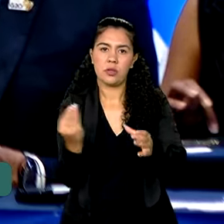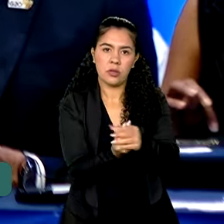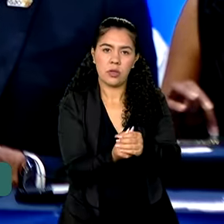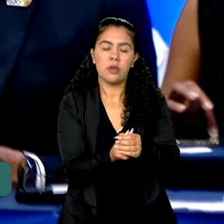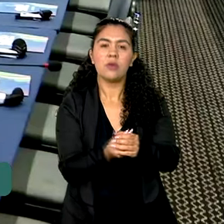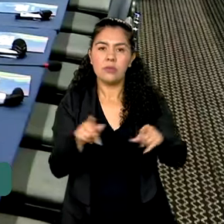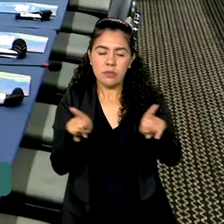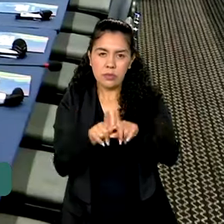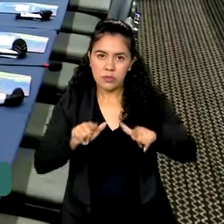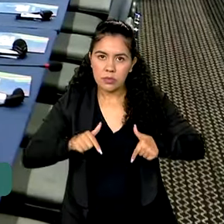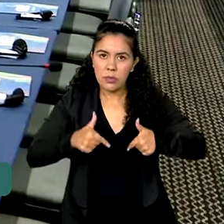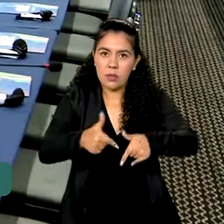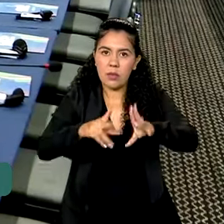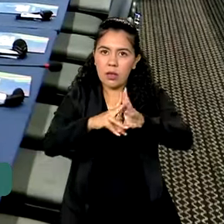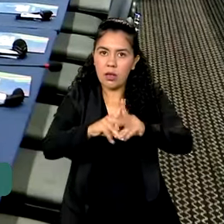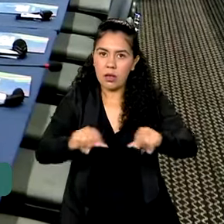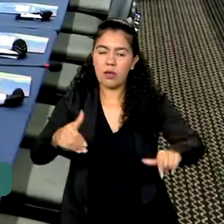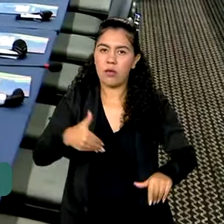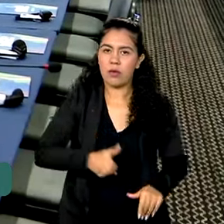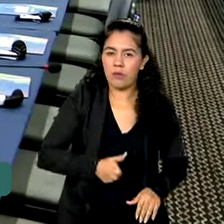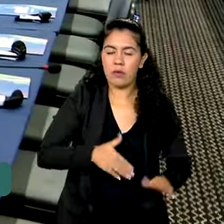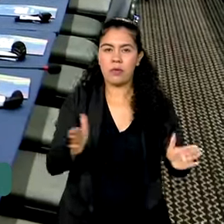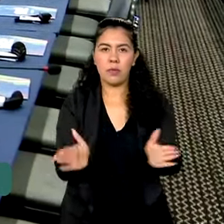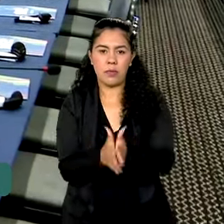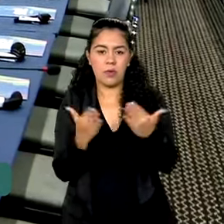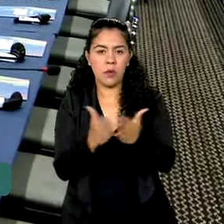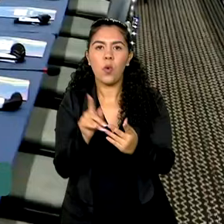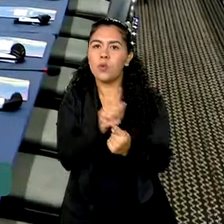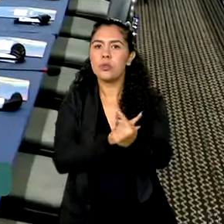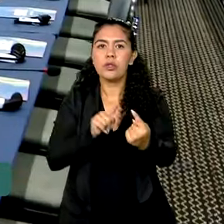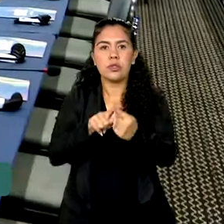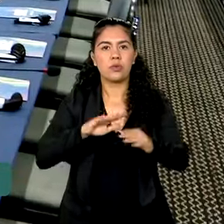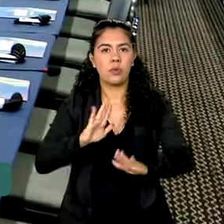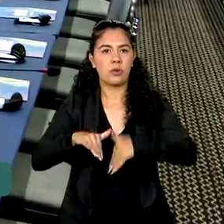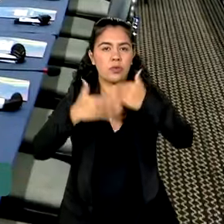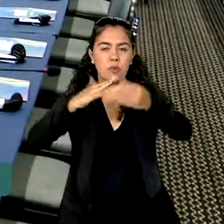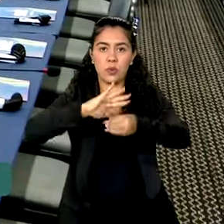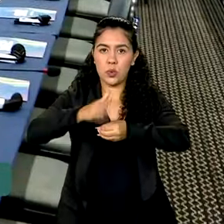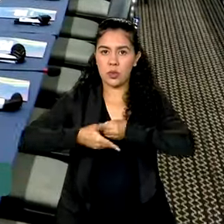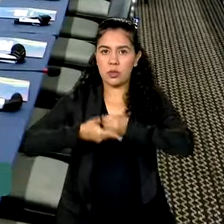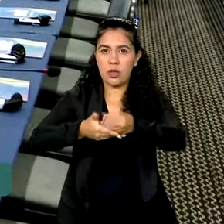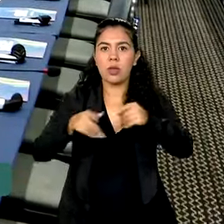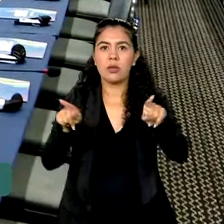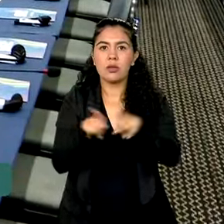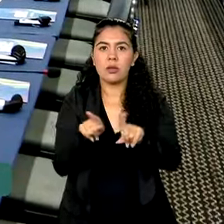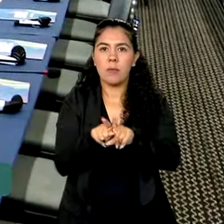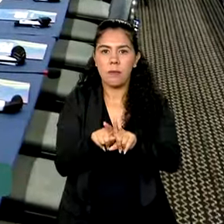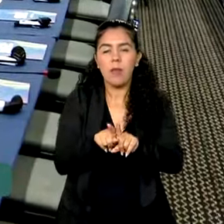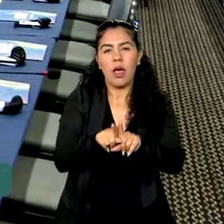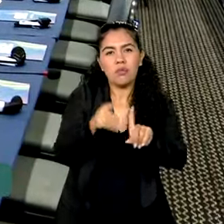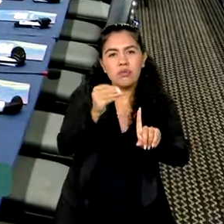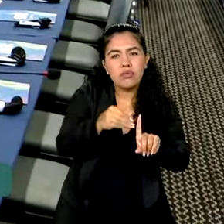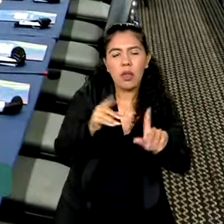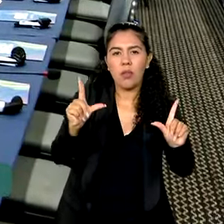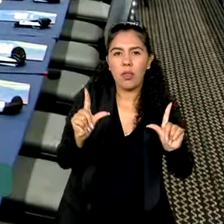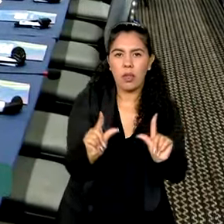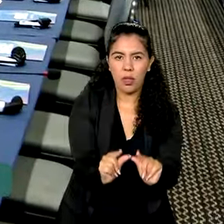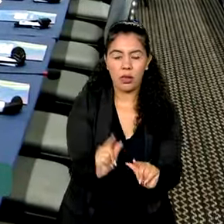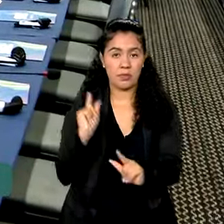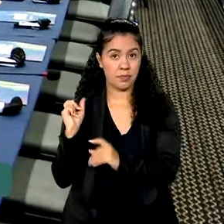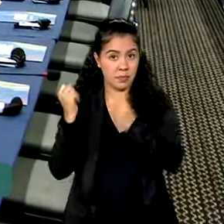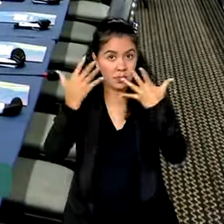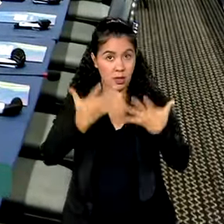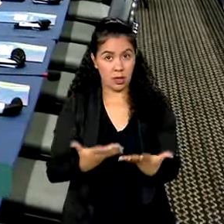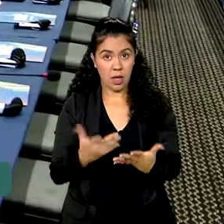e a pobreza para o avanço do desenvolvimento sustentável e a redução das vulnerabilidades. Nós temos hoje